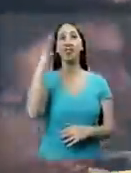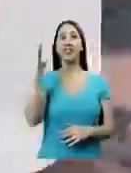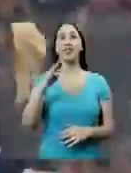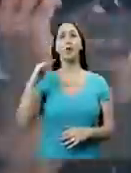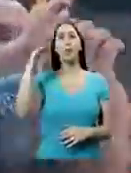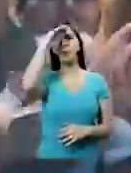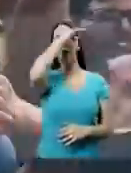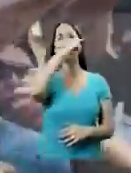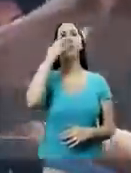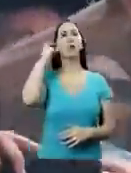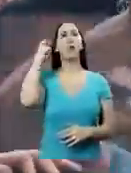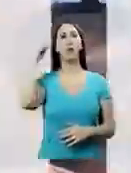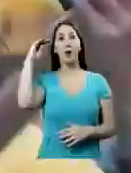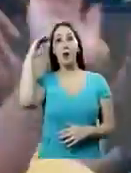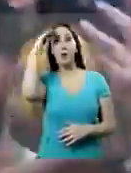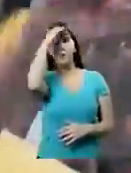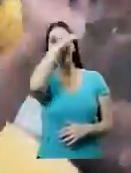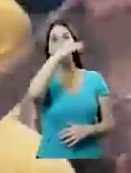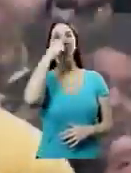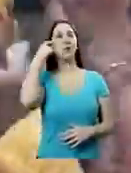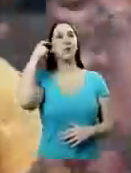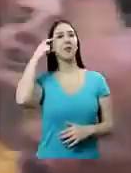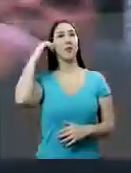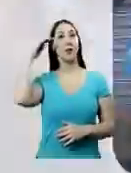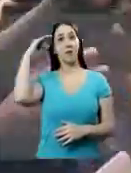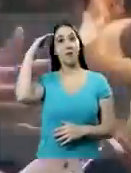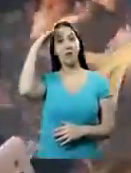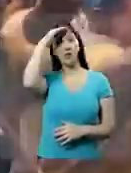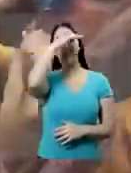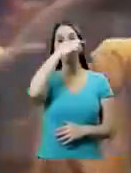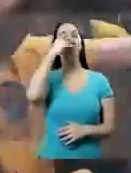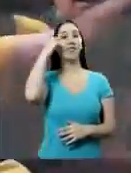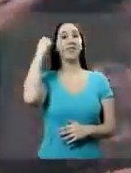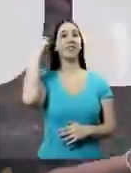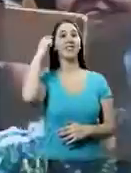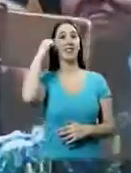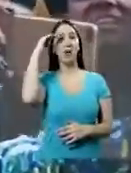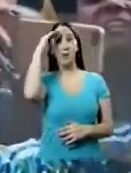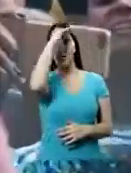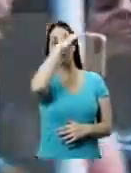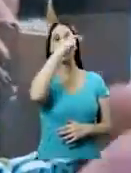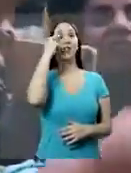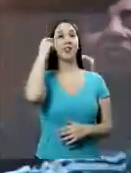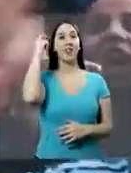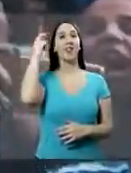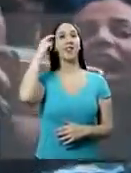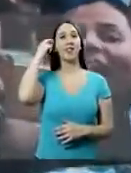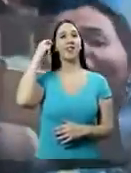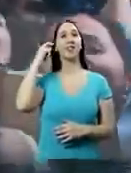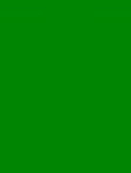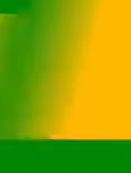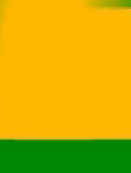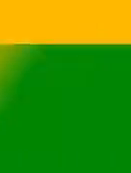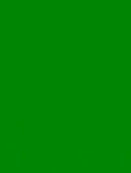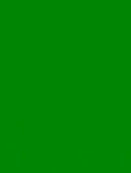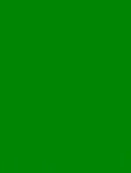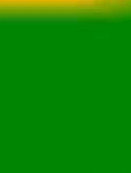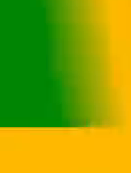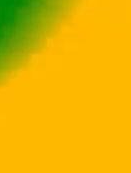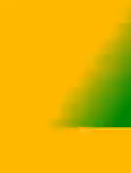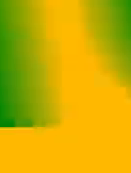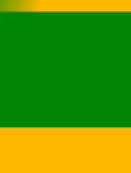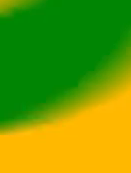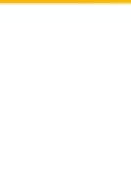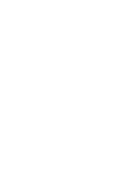Brasil. Bolsonaro. Bolsonaro. Bolsonaro. Bolsonaro. Defenda São